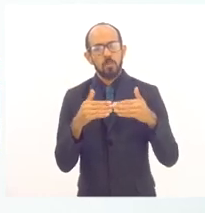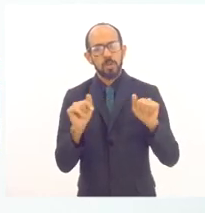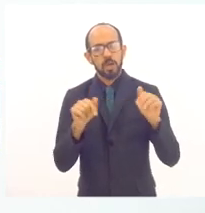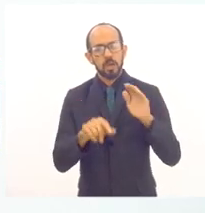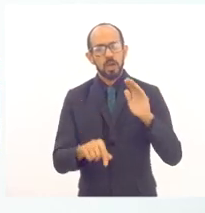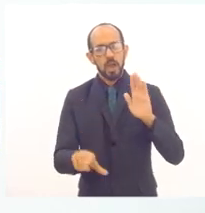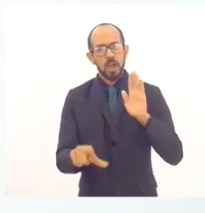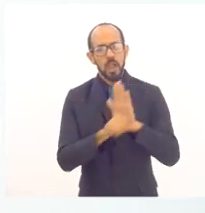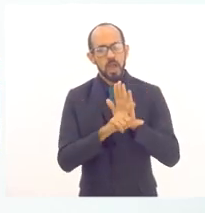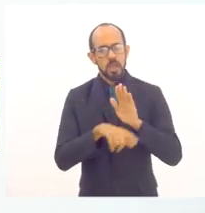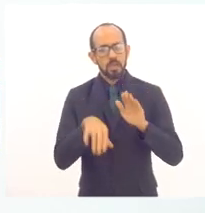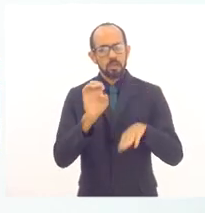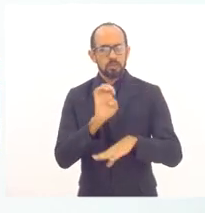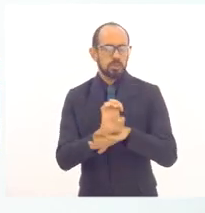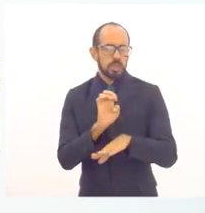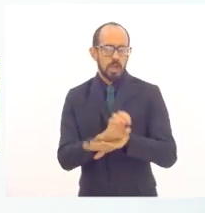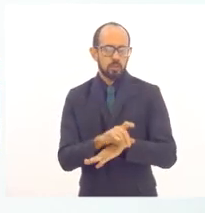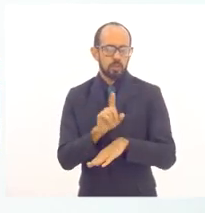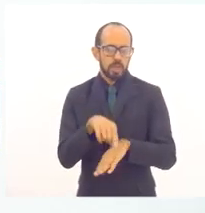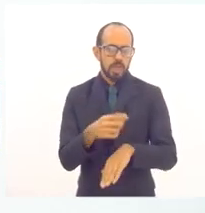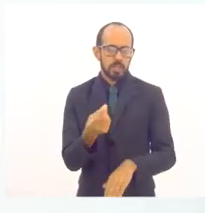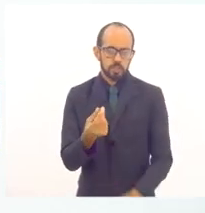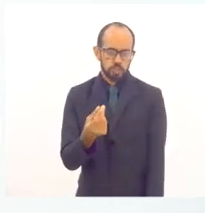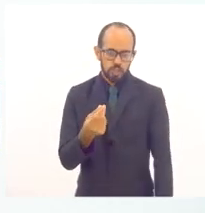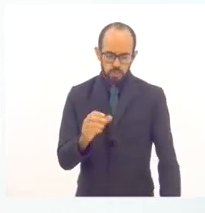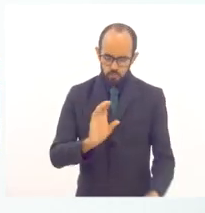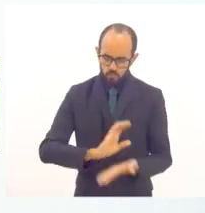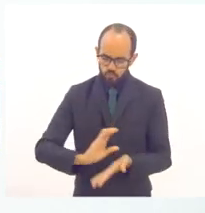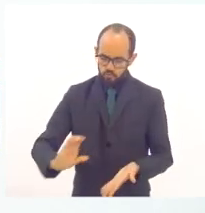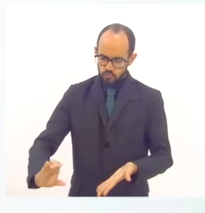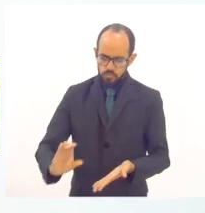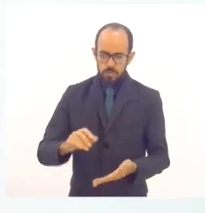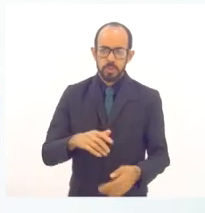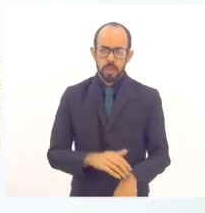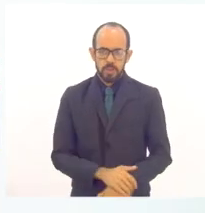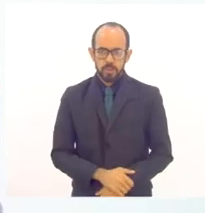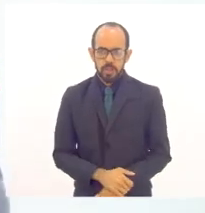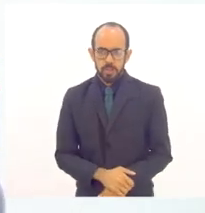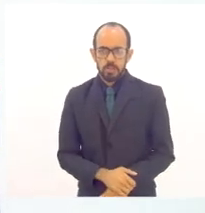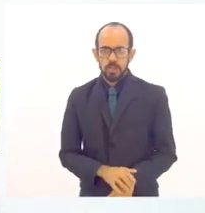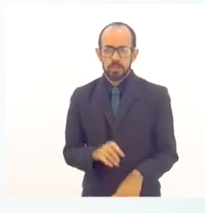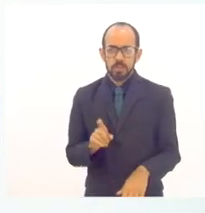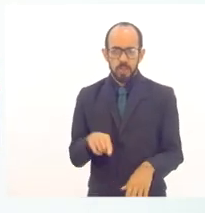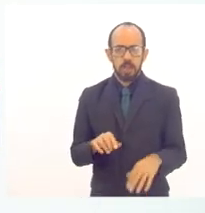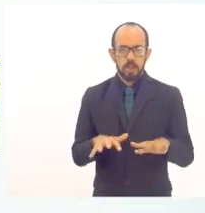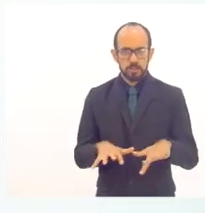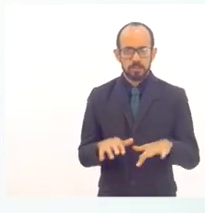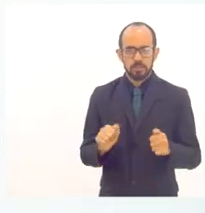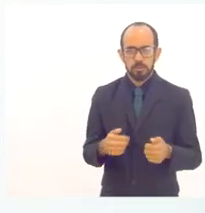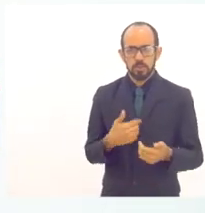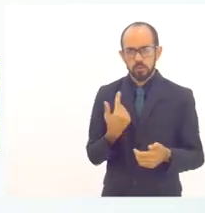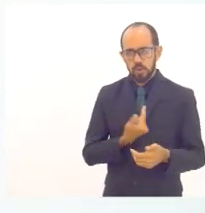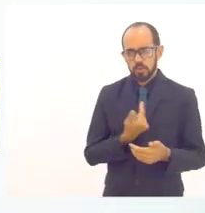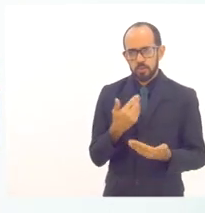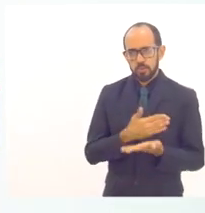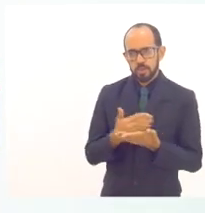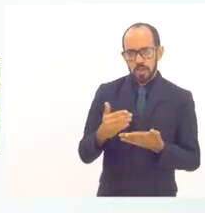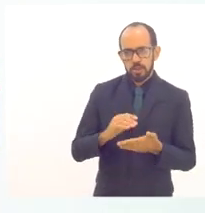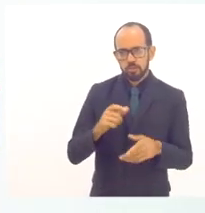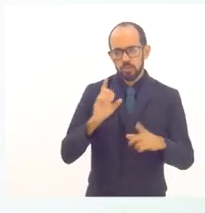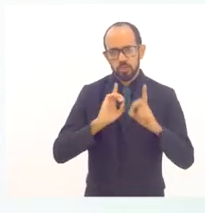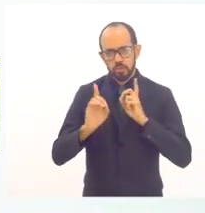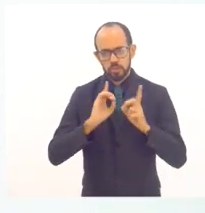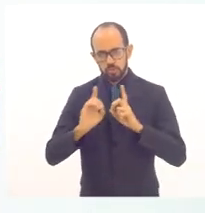né? Fomento é igual dindim, mufufa, arame, como diz os trapalhões. Então, é mais ou menos isso para a gente começar o nosso debate. Né?